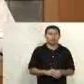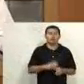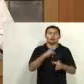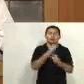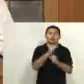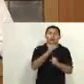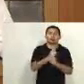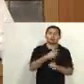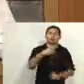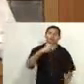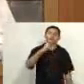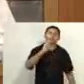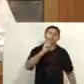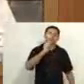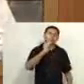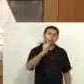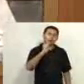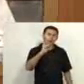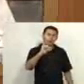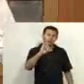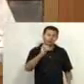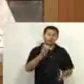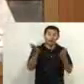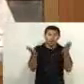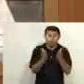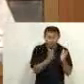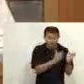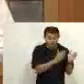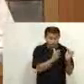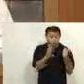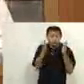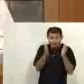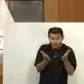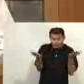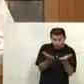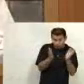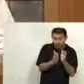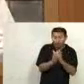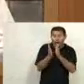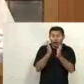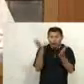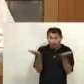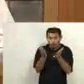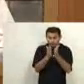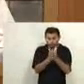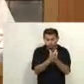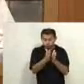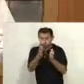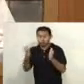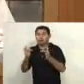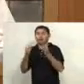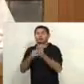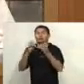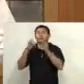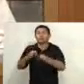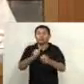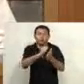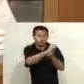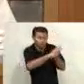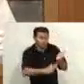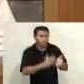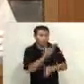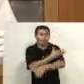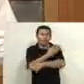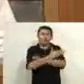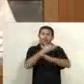cálculo de probabilidades. A partir desse instante, até o final de toda essa teleaula, trabalharemos com